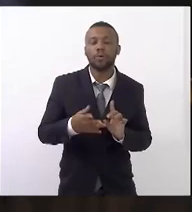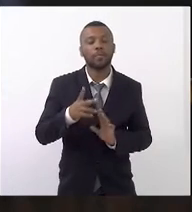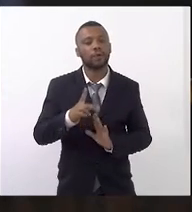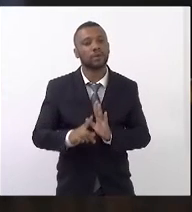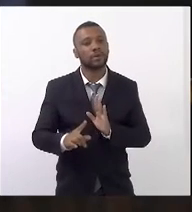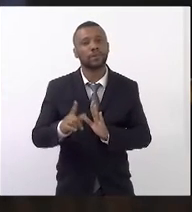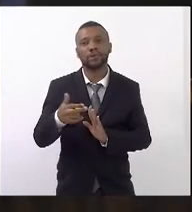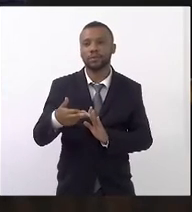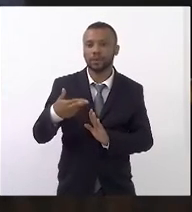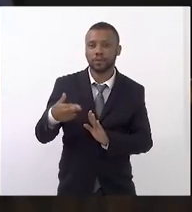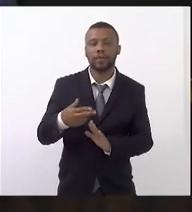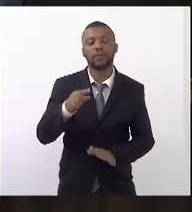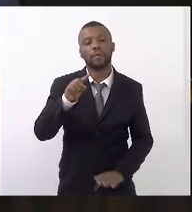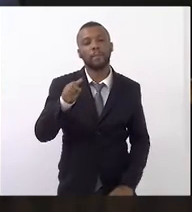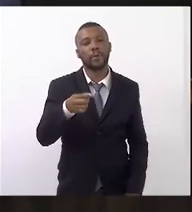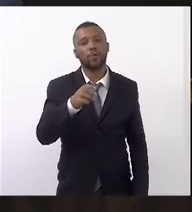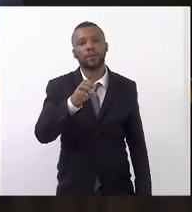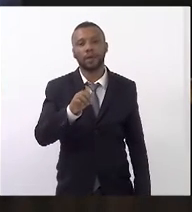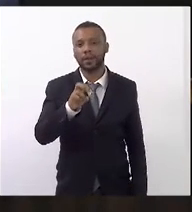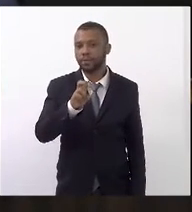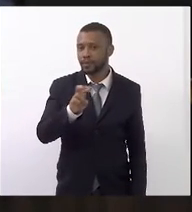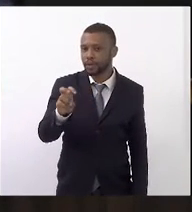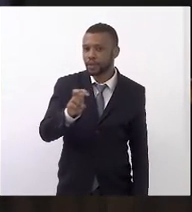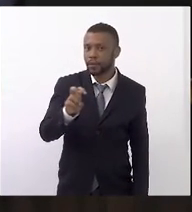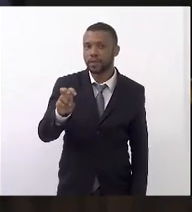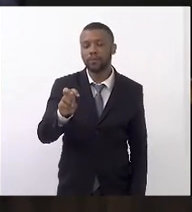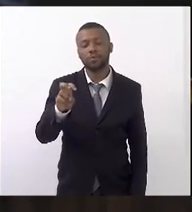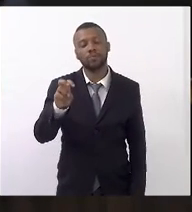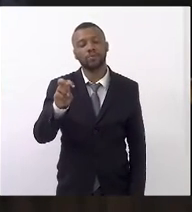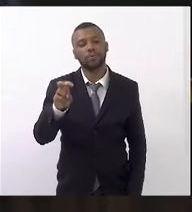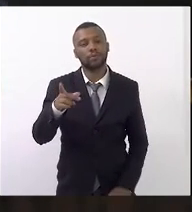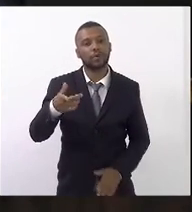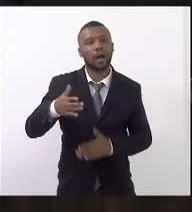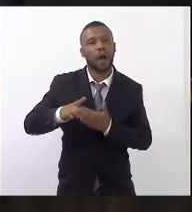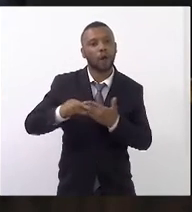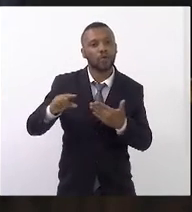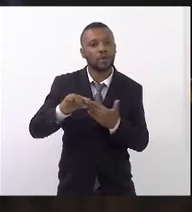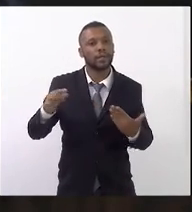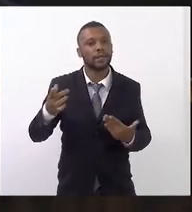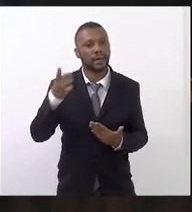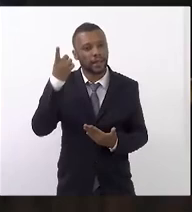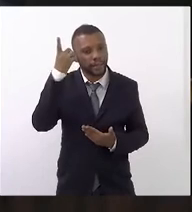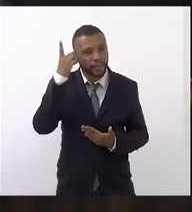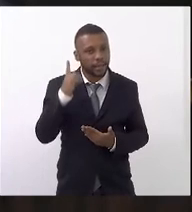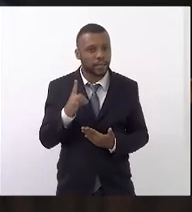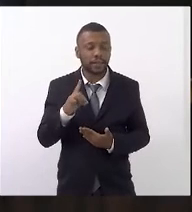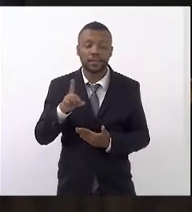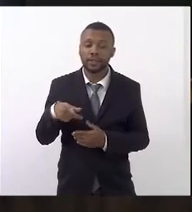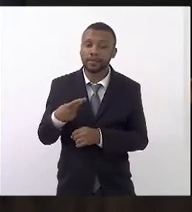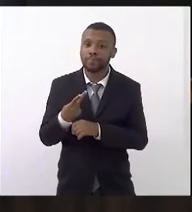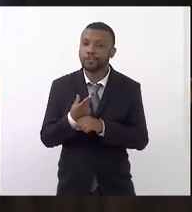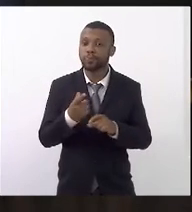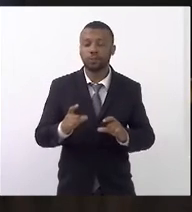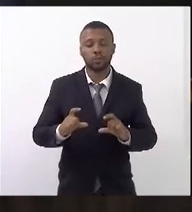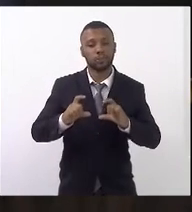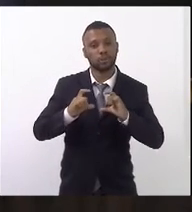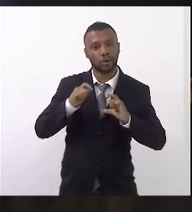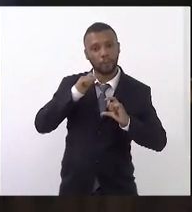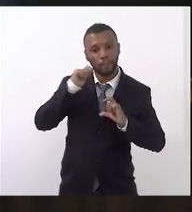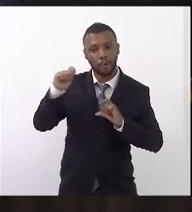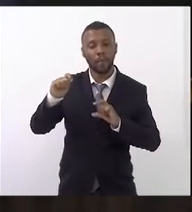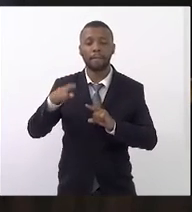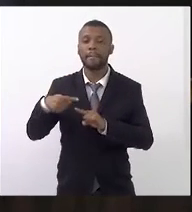resolução 1055, de autoria da deputada Dani Monteiro, que concede a medalha Tiradentes, respectivo